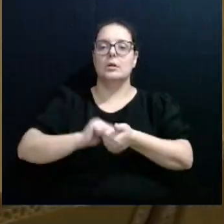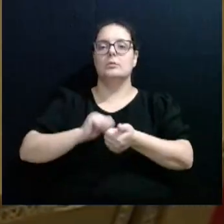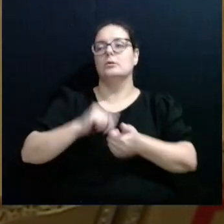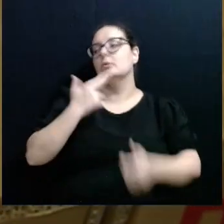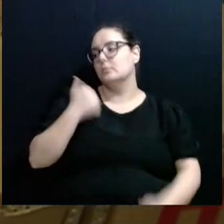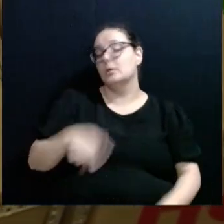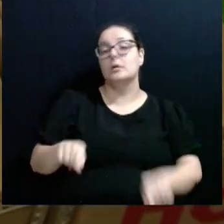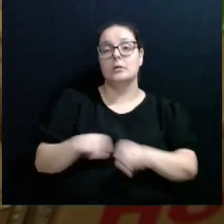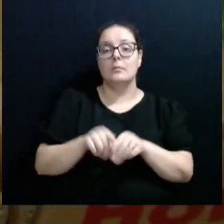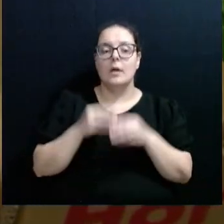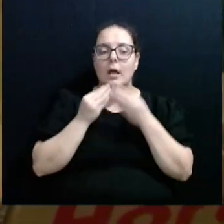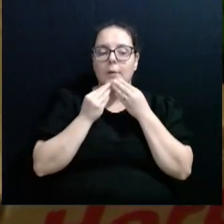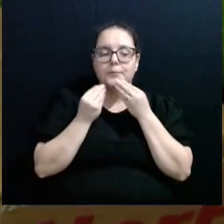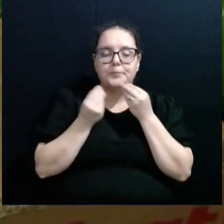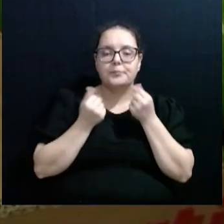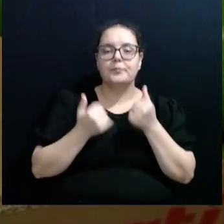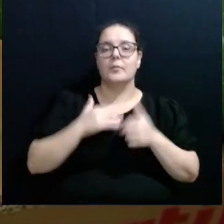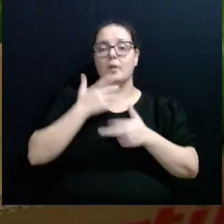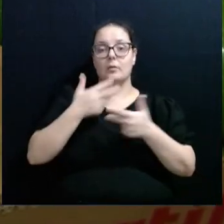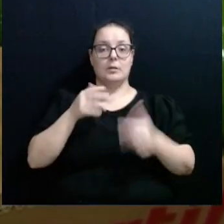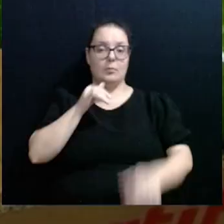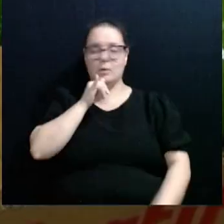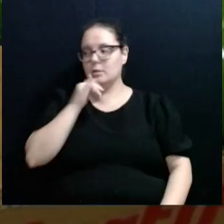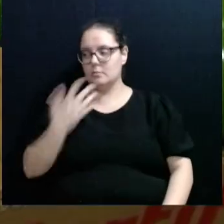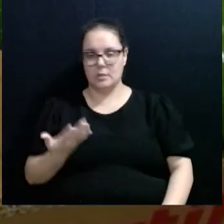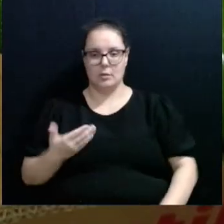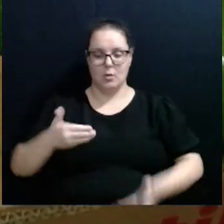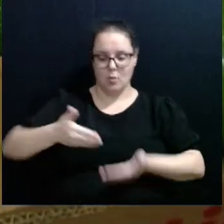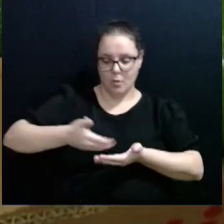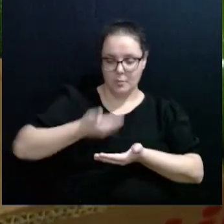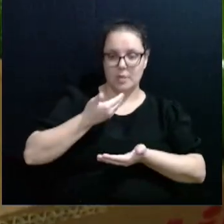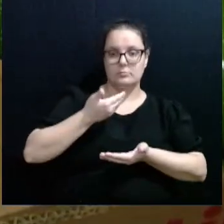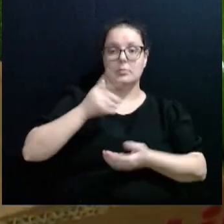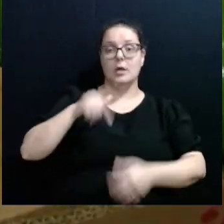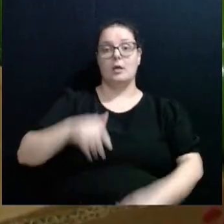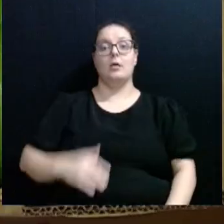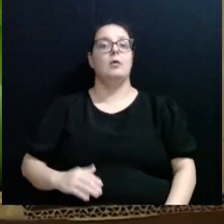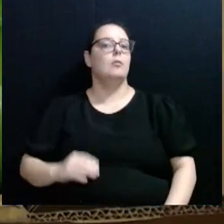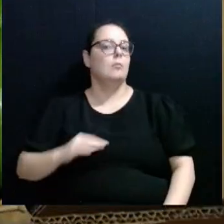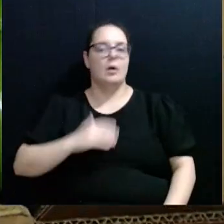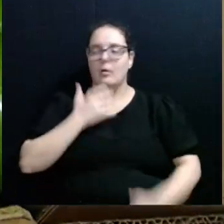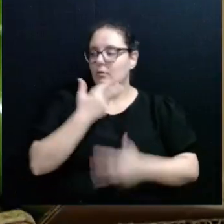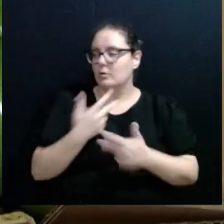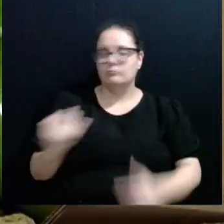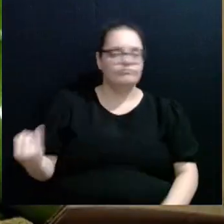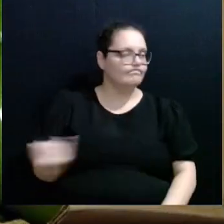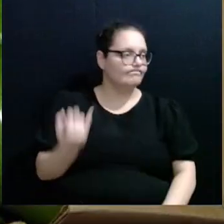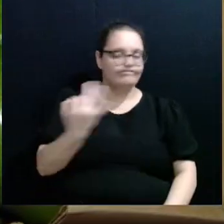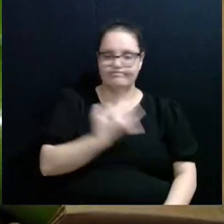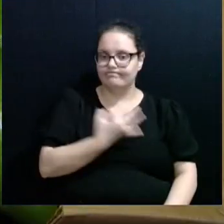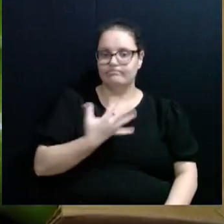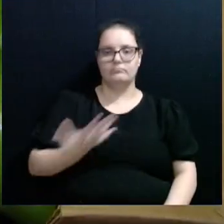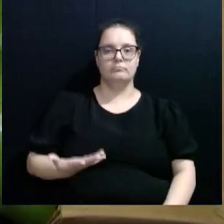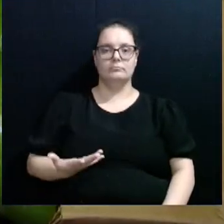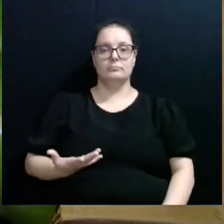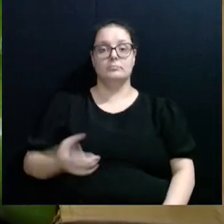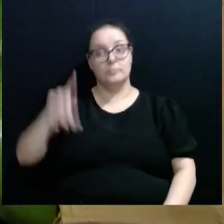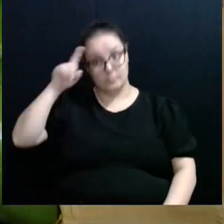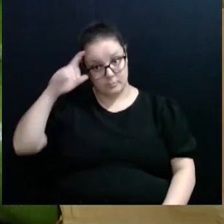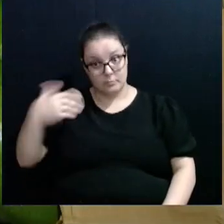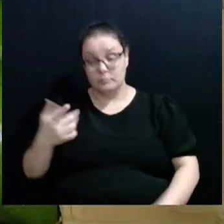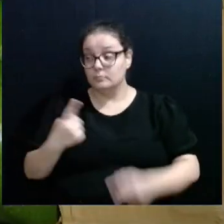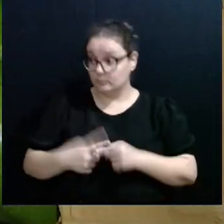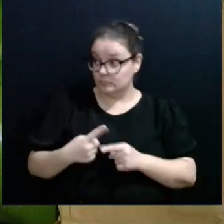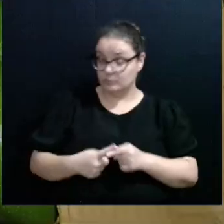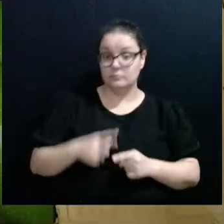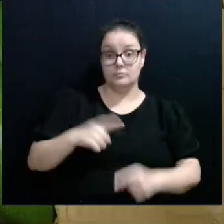frutas. Então, por exemplo, o abacate é uma fruta excelente, ela é preciosa para a gente consumir diariamente. Por quê? Tem uma quantidade de